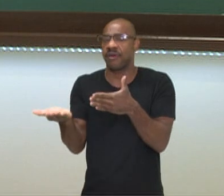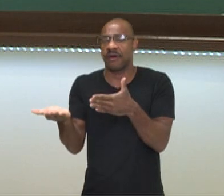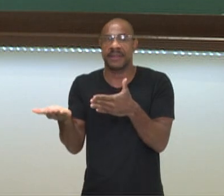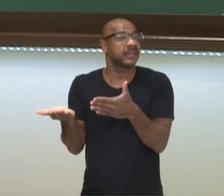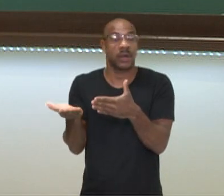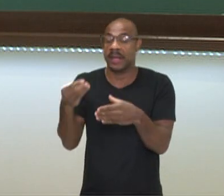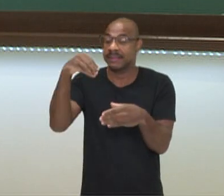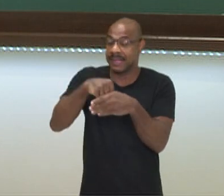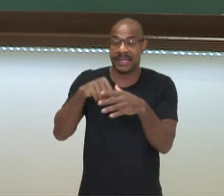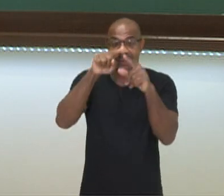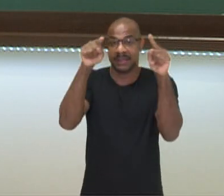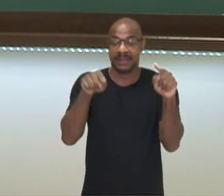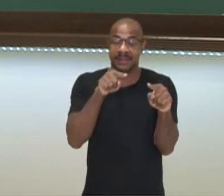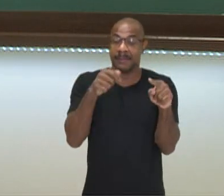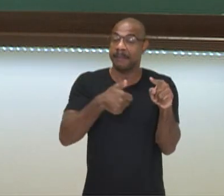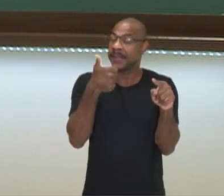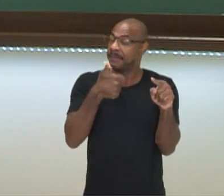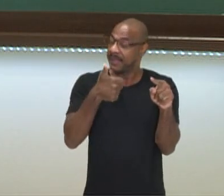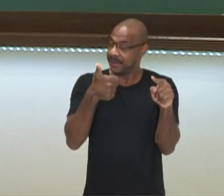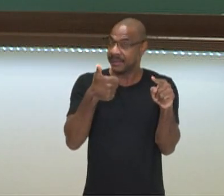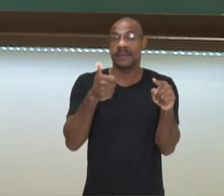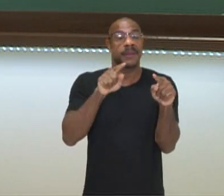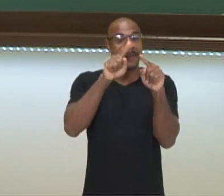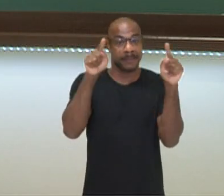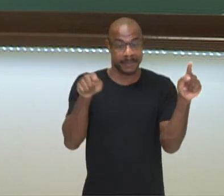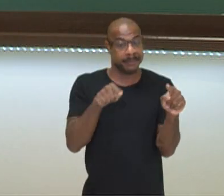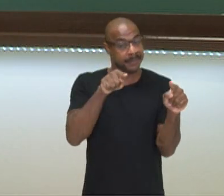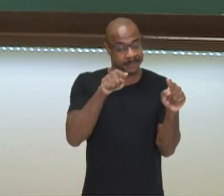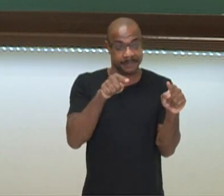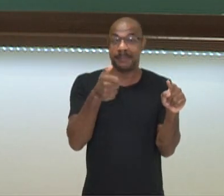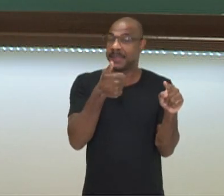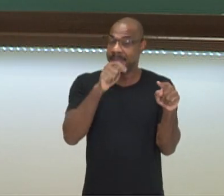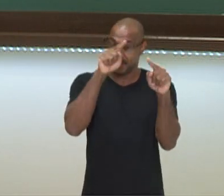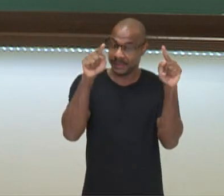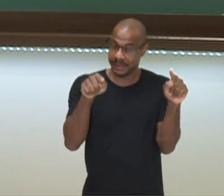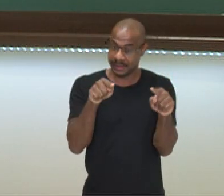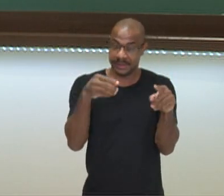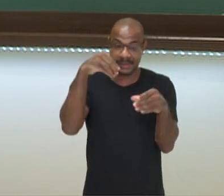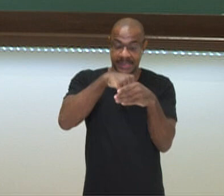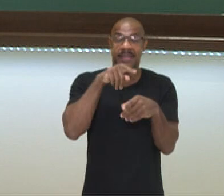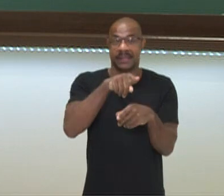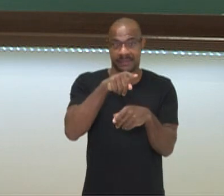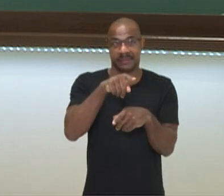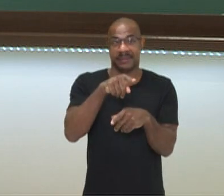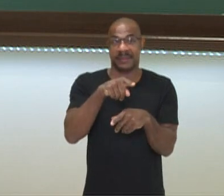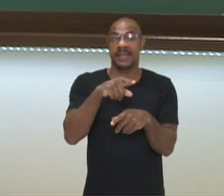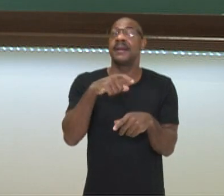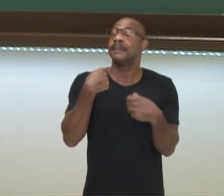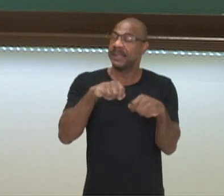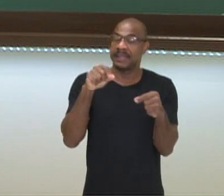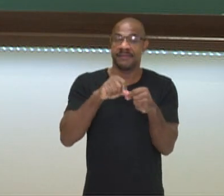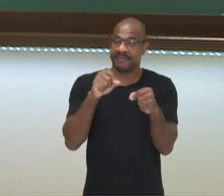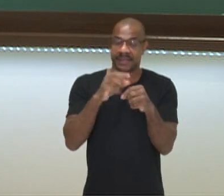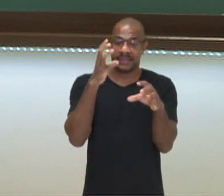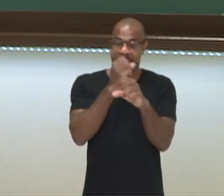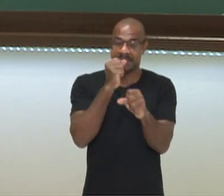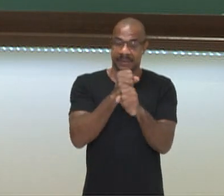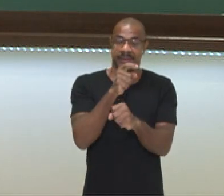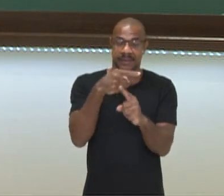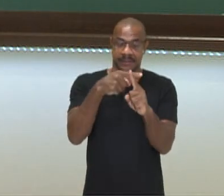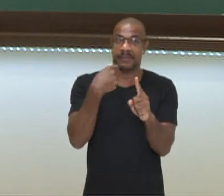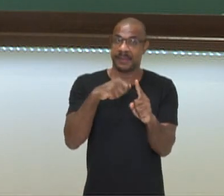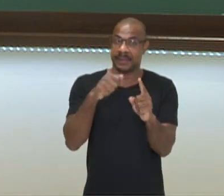um sinal de associação, tem o parênteses indicando que ainda tem operação para ser considerada